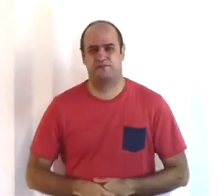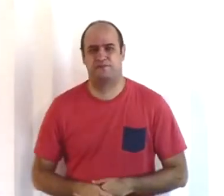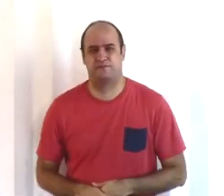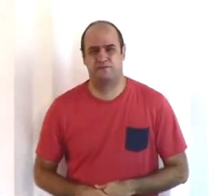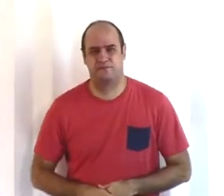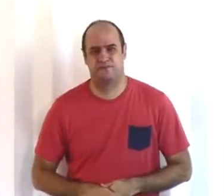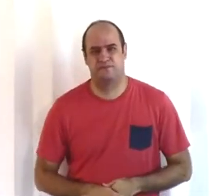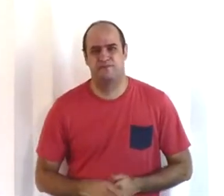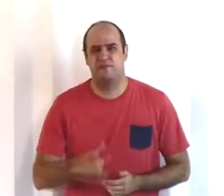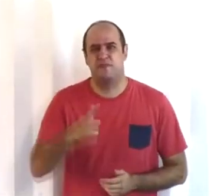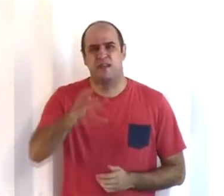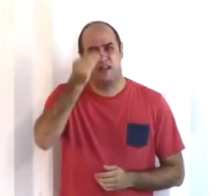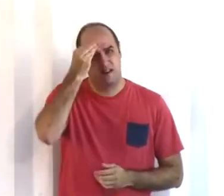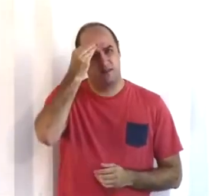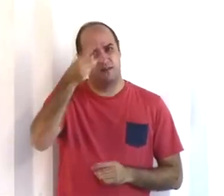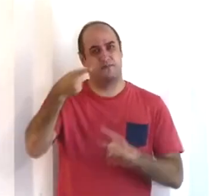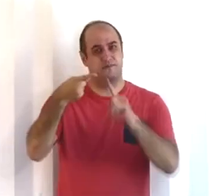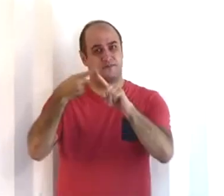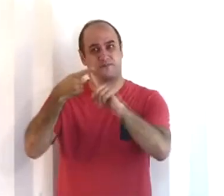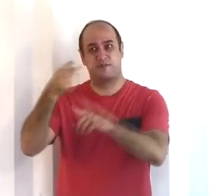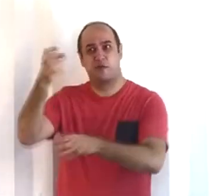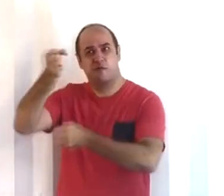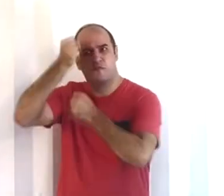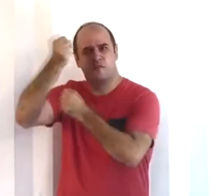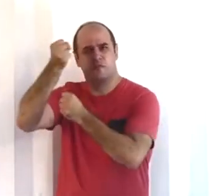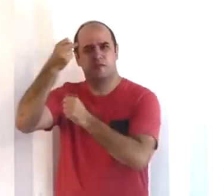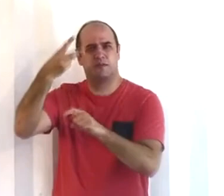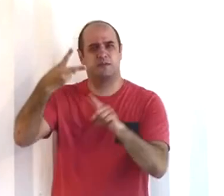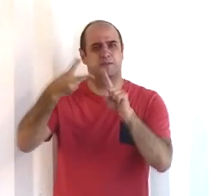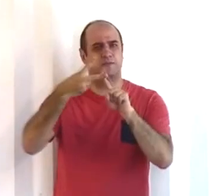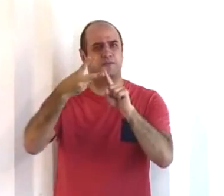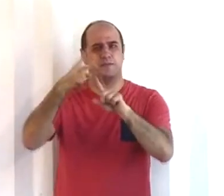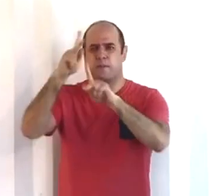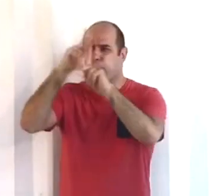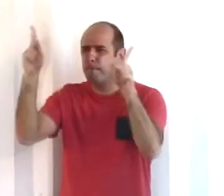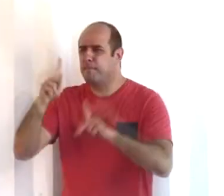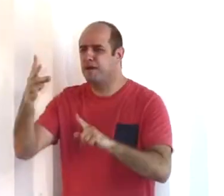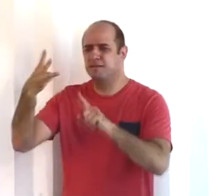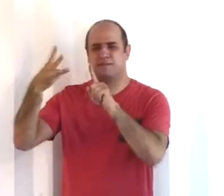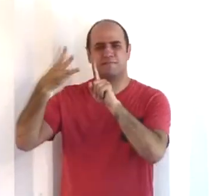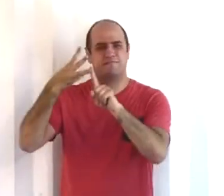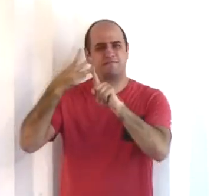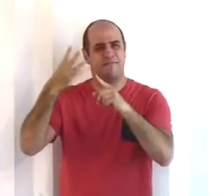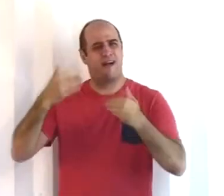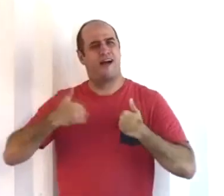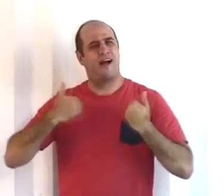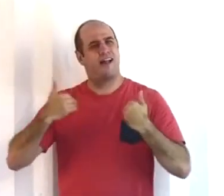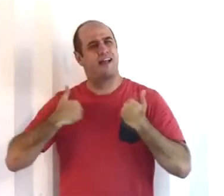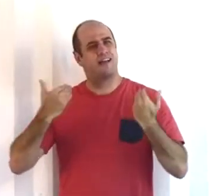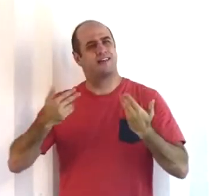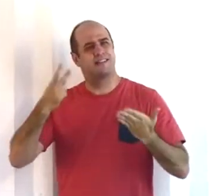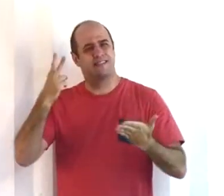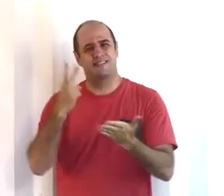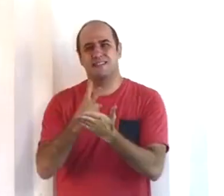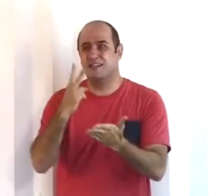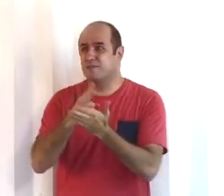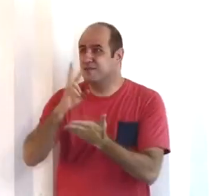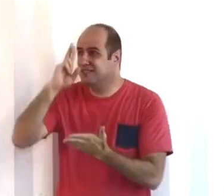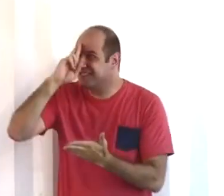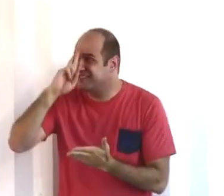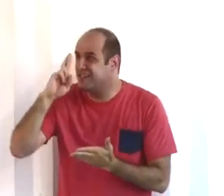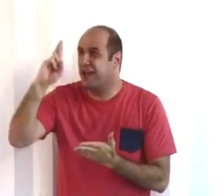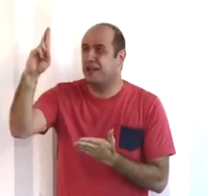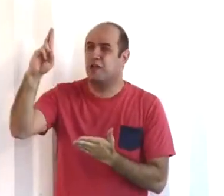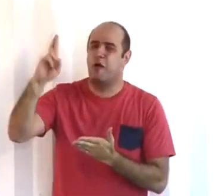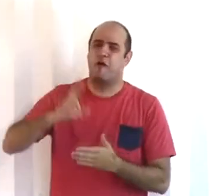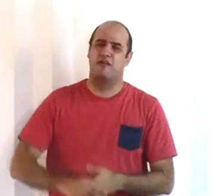Recapitule comigo. Firmeza, paz e alegria, sempre no Senhor. Que Deus